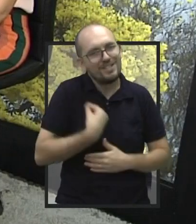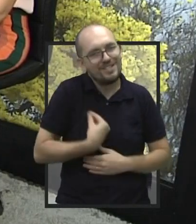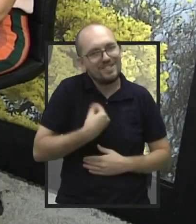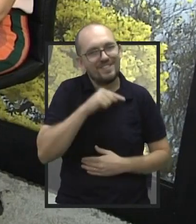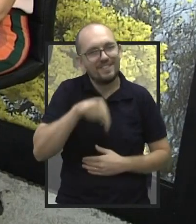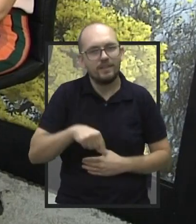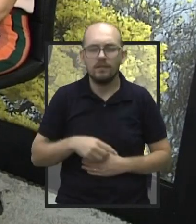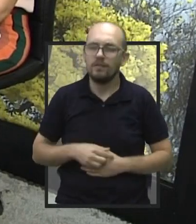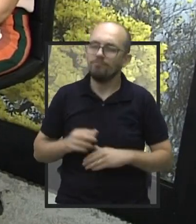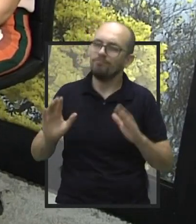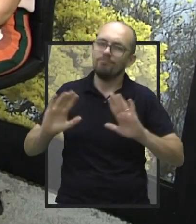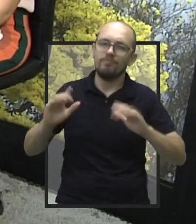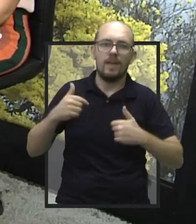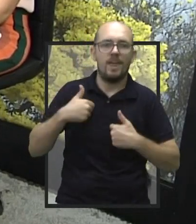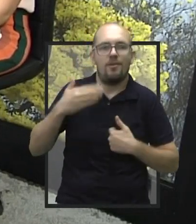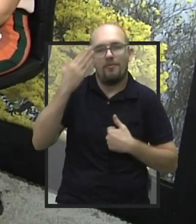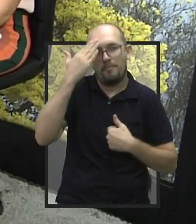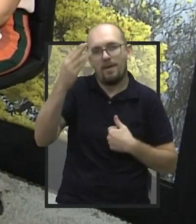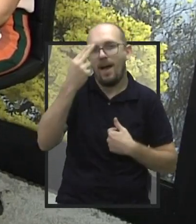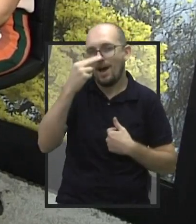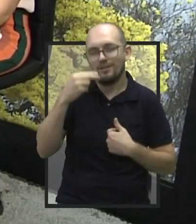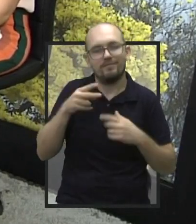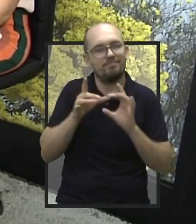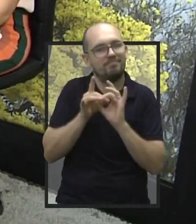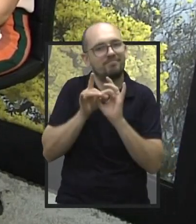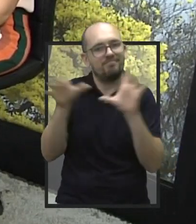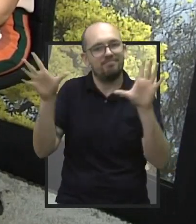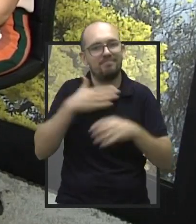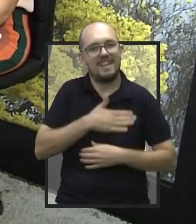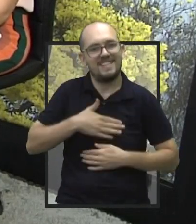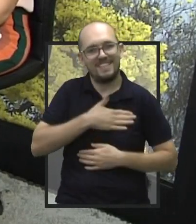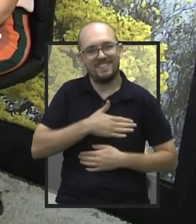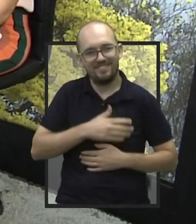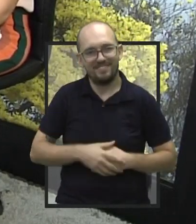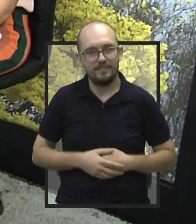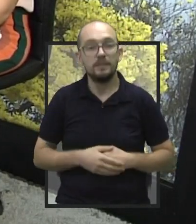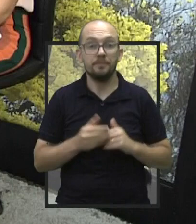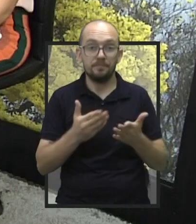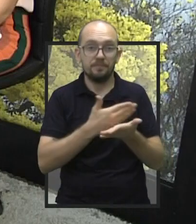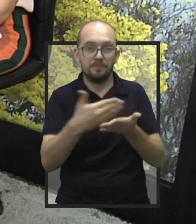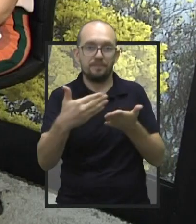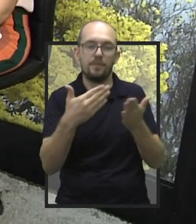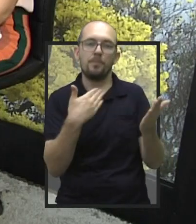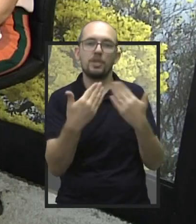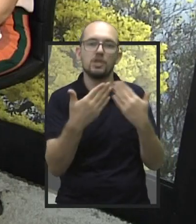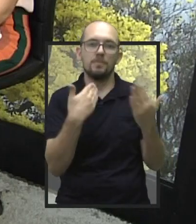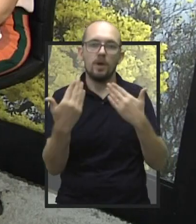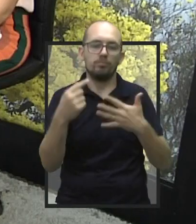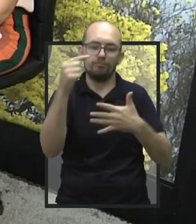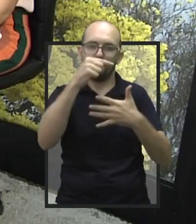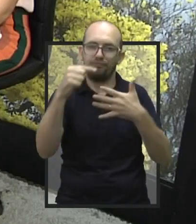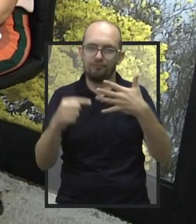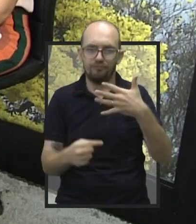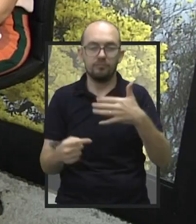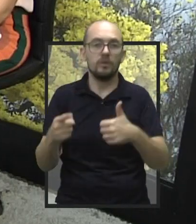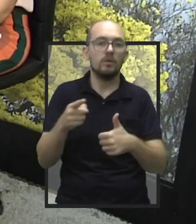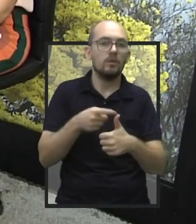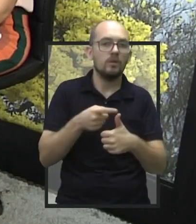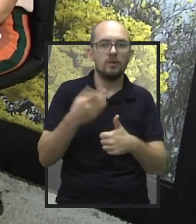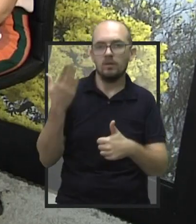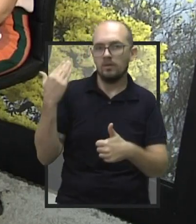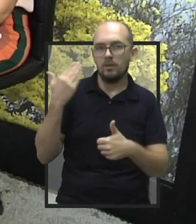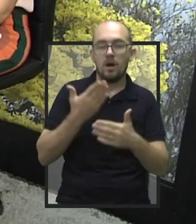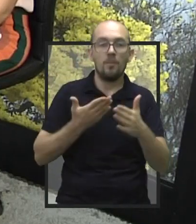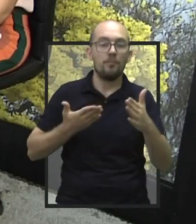presença aqui. Eu que agradeço, Ângelo, é sempre um prazer estar aqui com você. Vereadora, vamos começar o nosso bate-papo falando sobre um projeto que foi